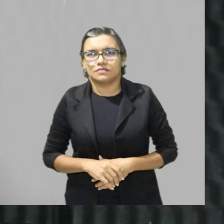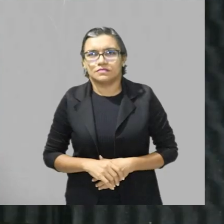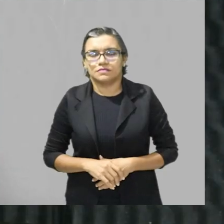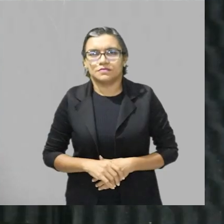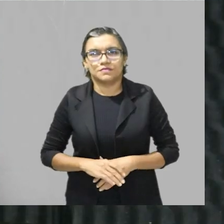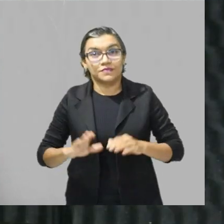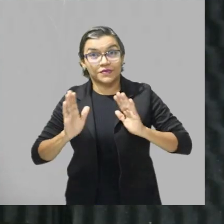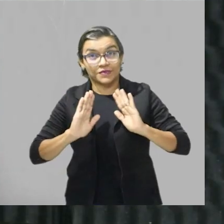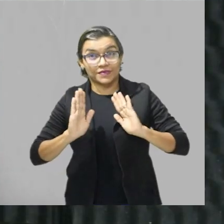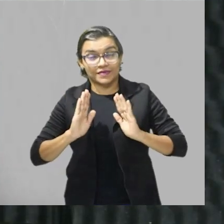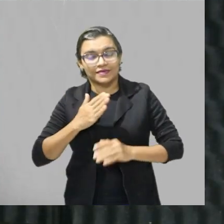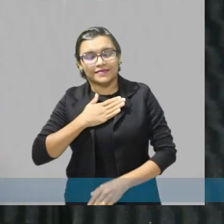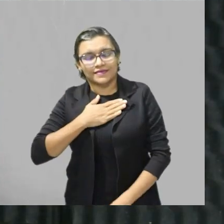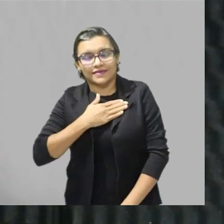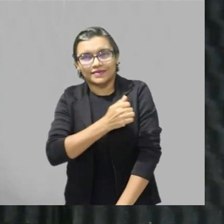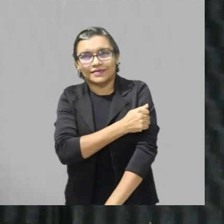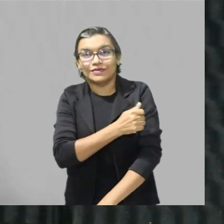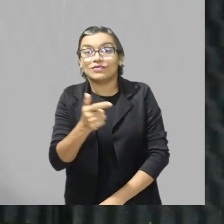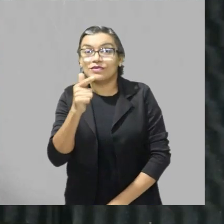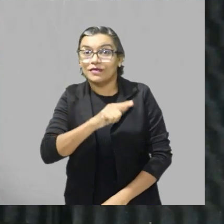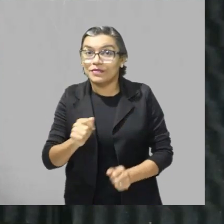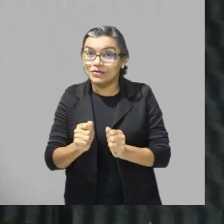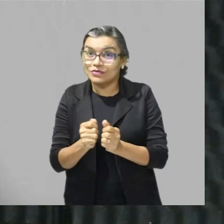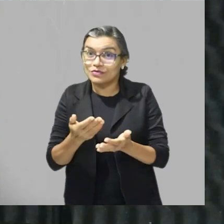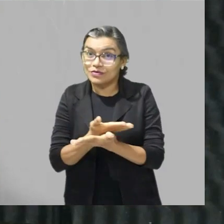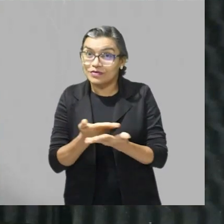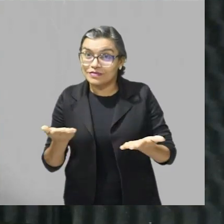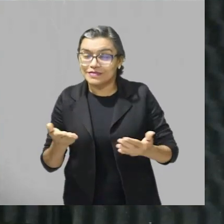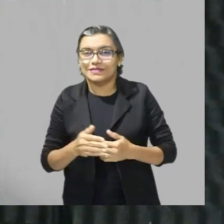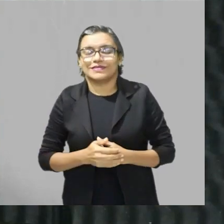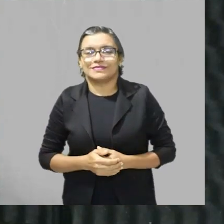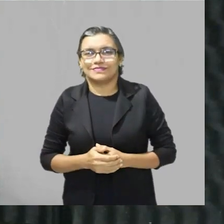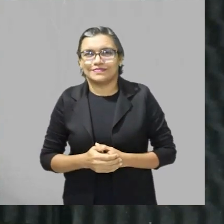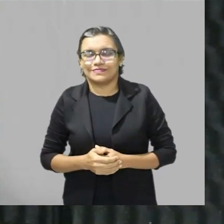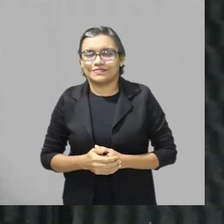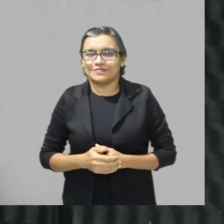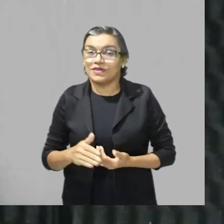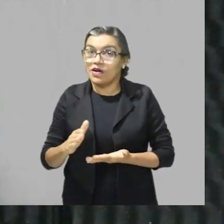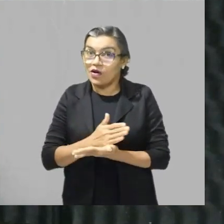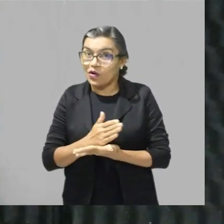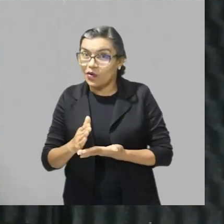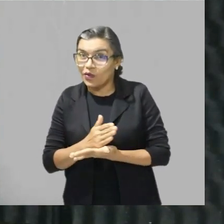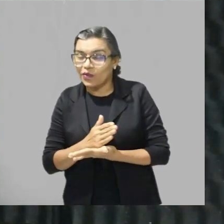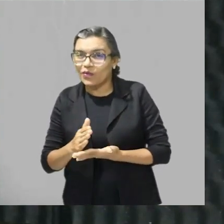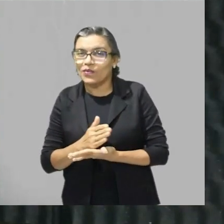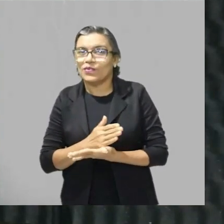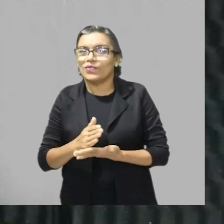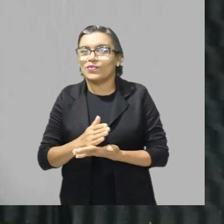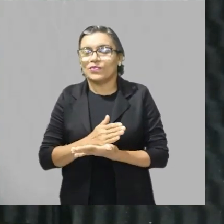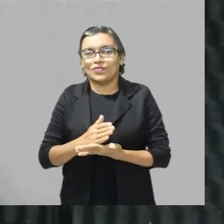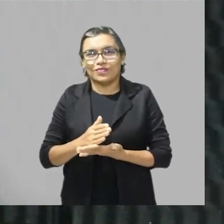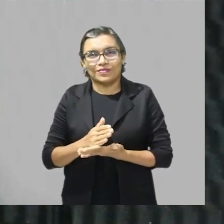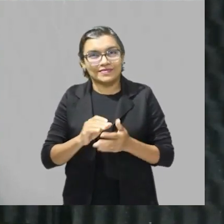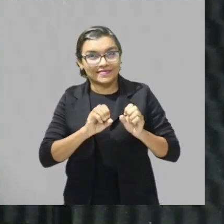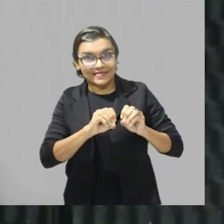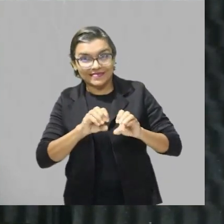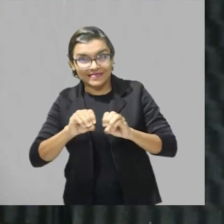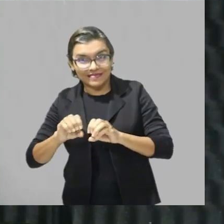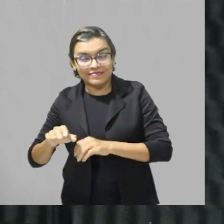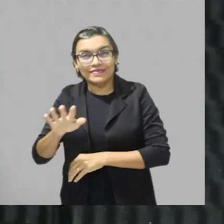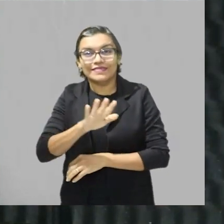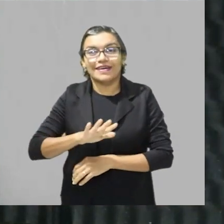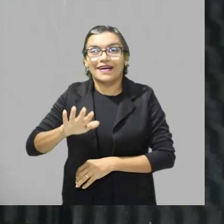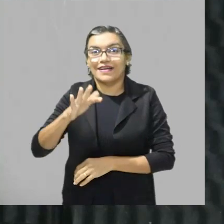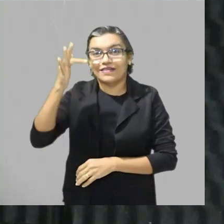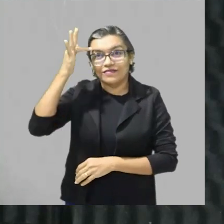fala meus queridos alunos mais uma vez aqui com vocês professor André Luiz trazendo algumas reflexões na área da filosofia tem uma